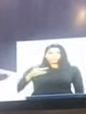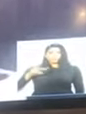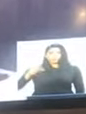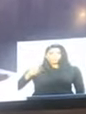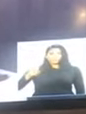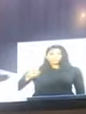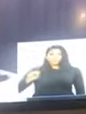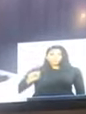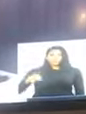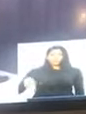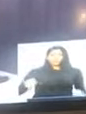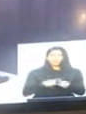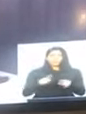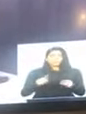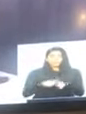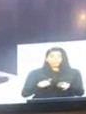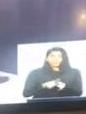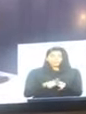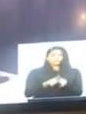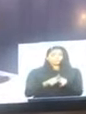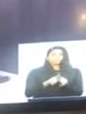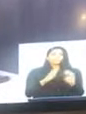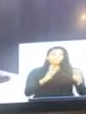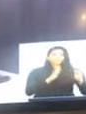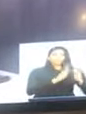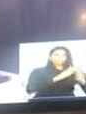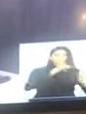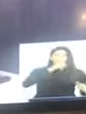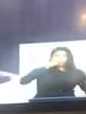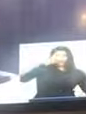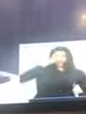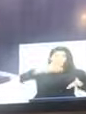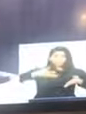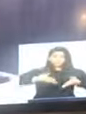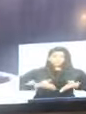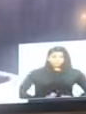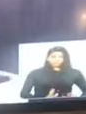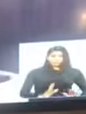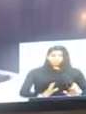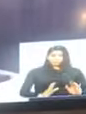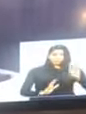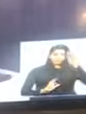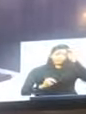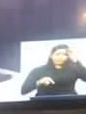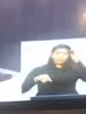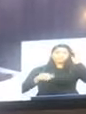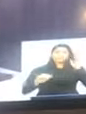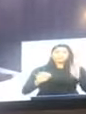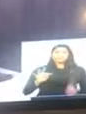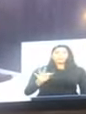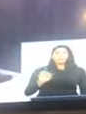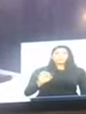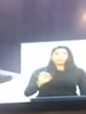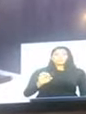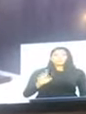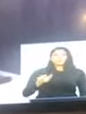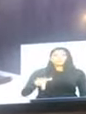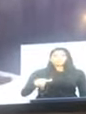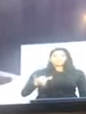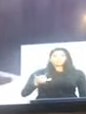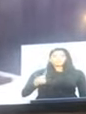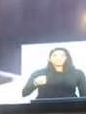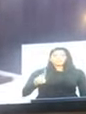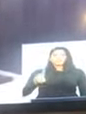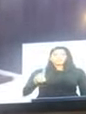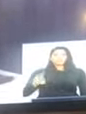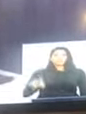maternidade humanizada já será inaugurada agora no mês de maio. A obra da entrada do município de Aquiraz, que